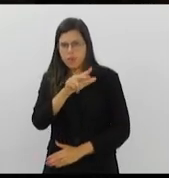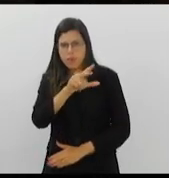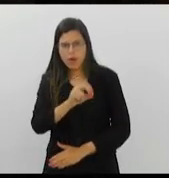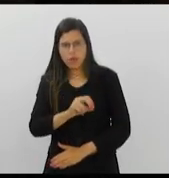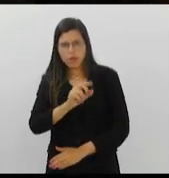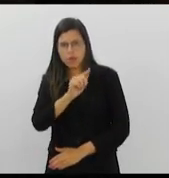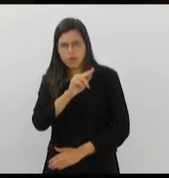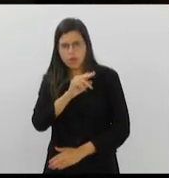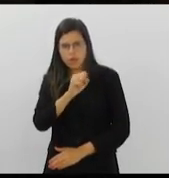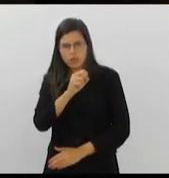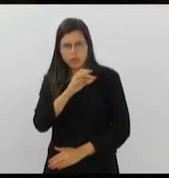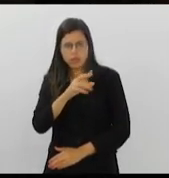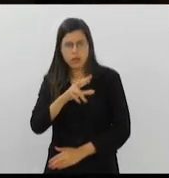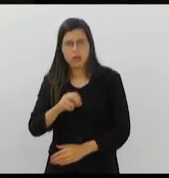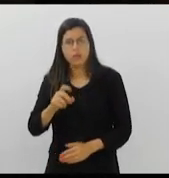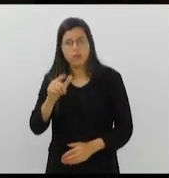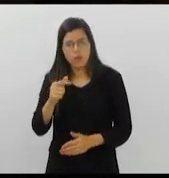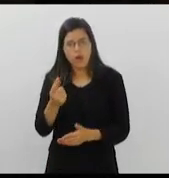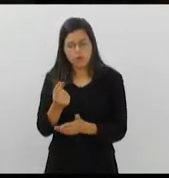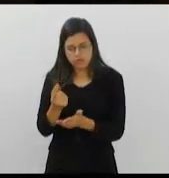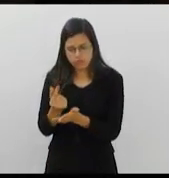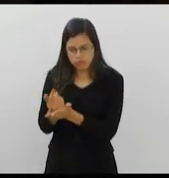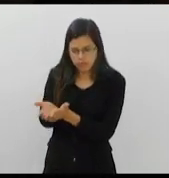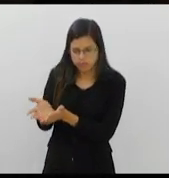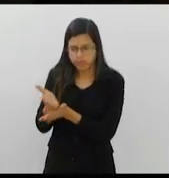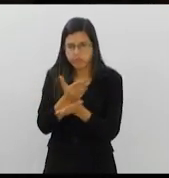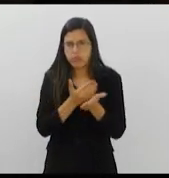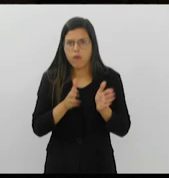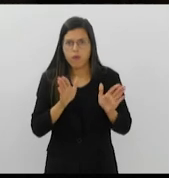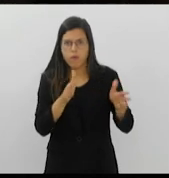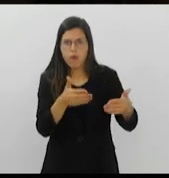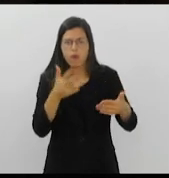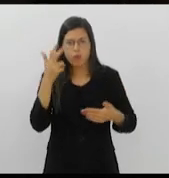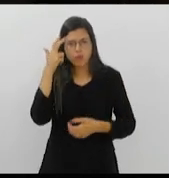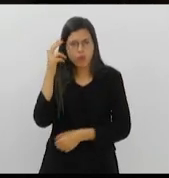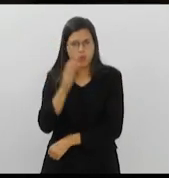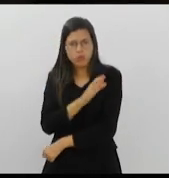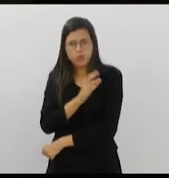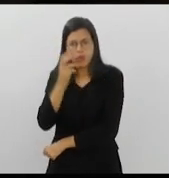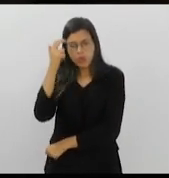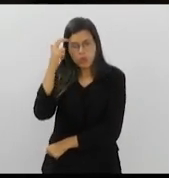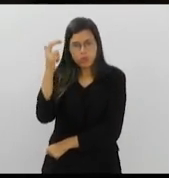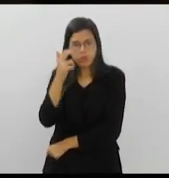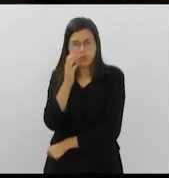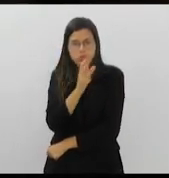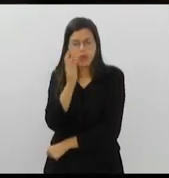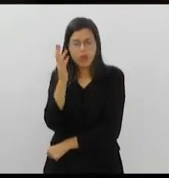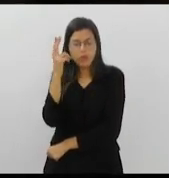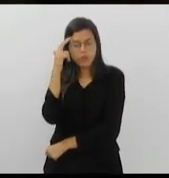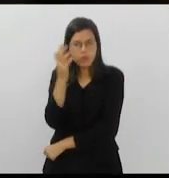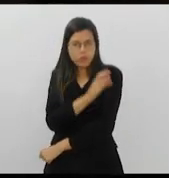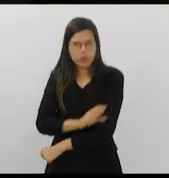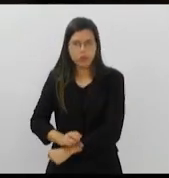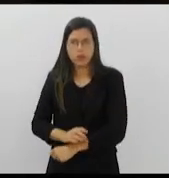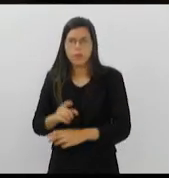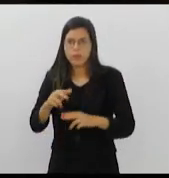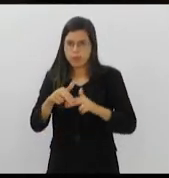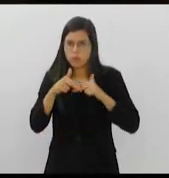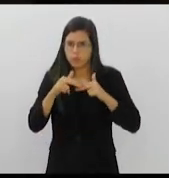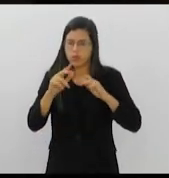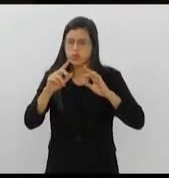recursos destinados diretamente para a cultura, e por isso prosperam. Então, precisamos sim de recursos